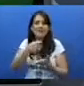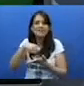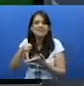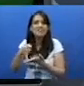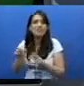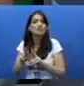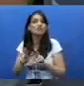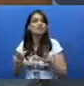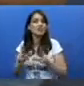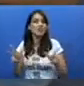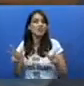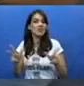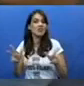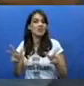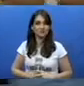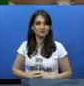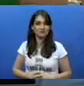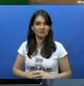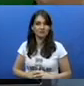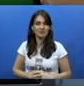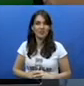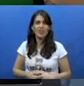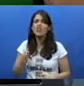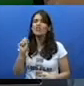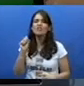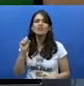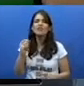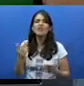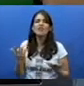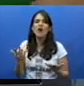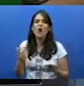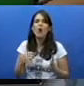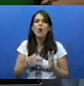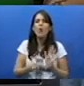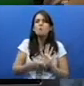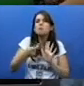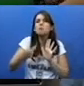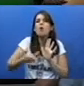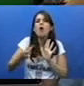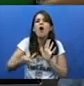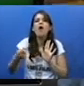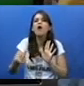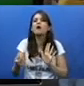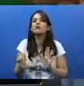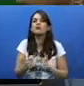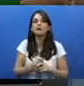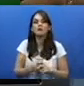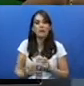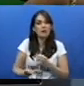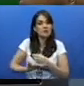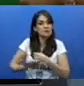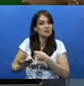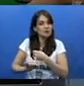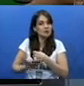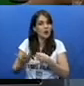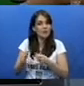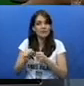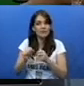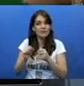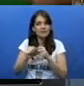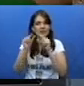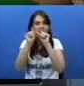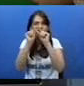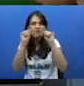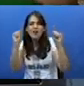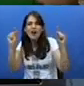é diferente. Em que, então, o poeta se baseou para escrever este verso? Em